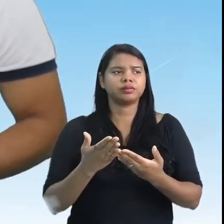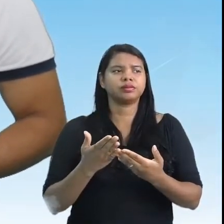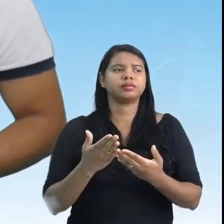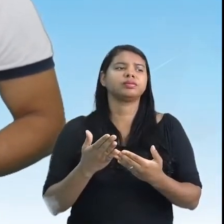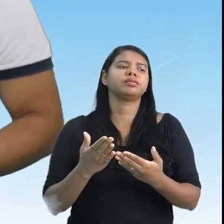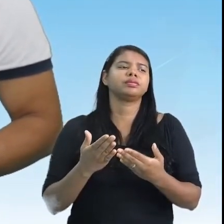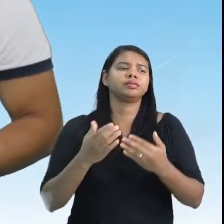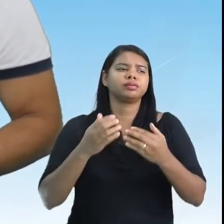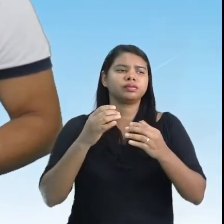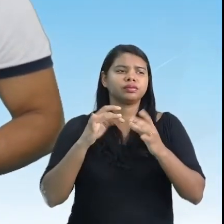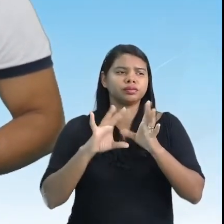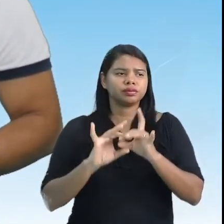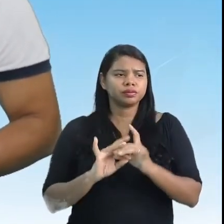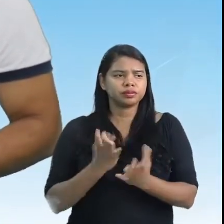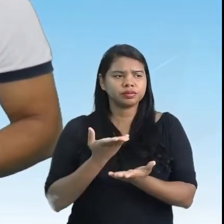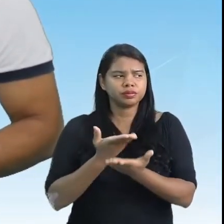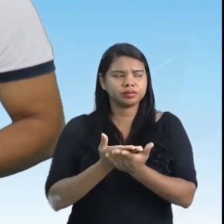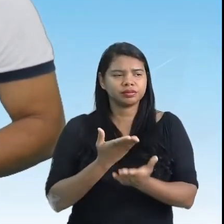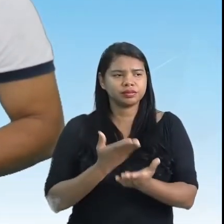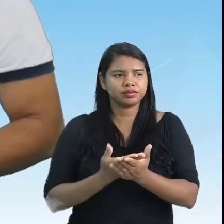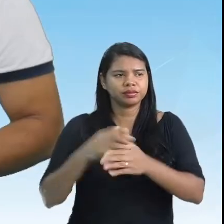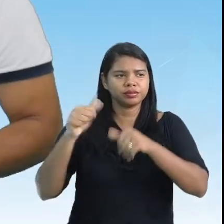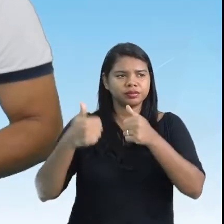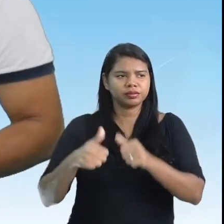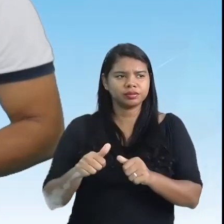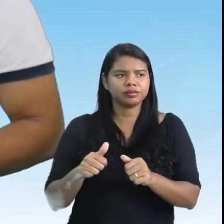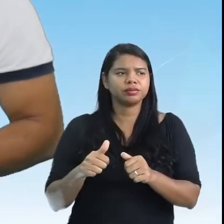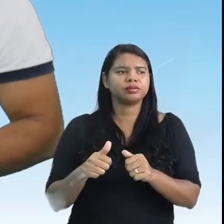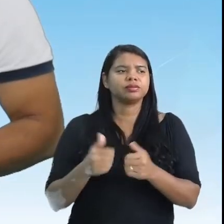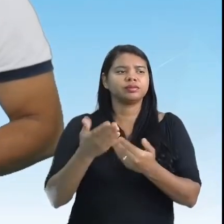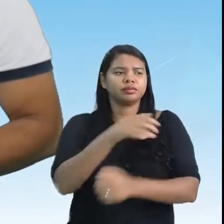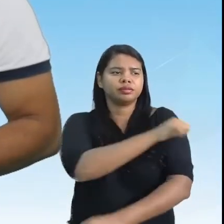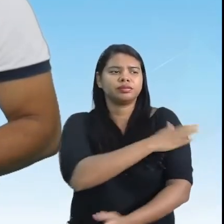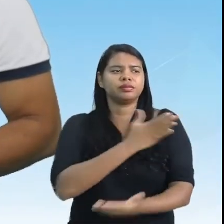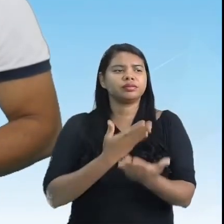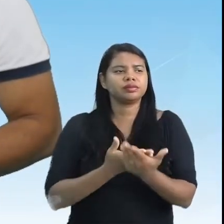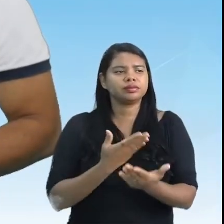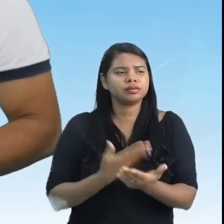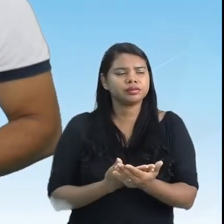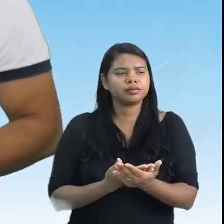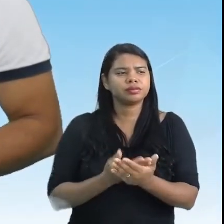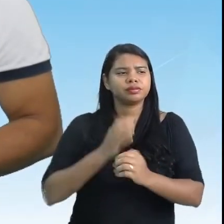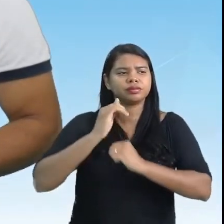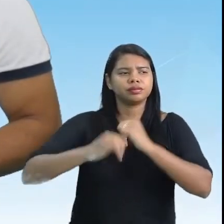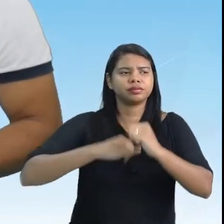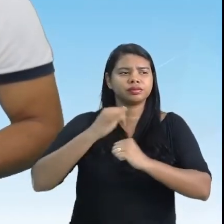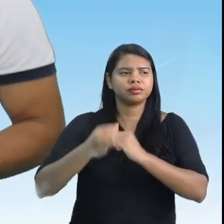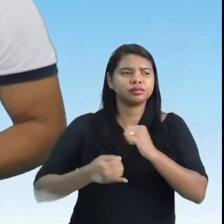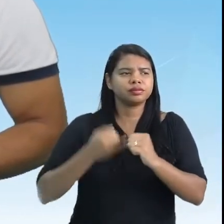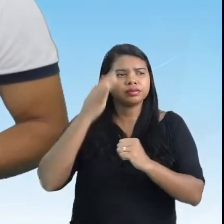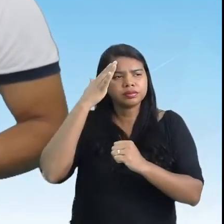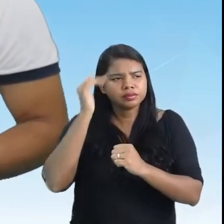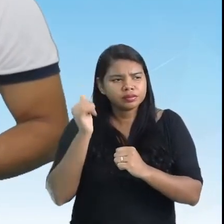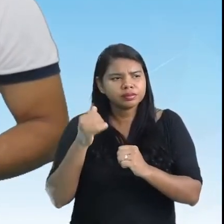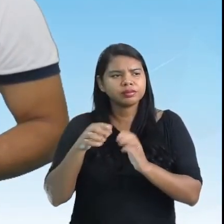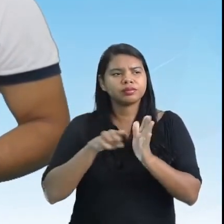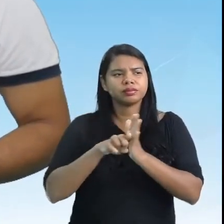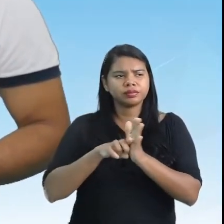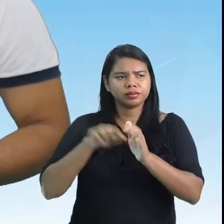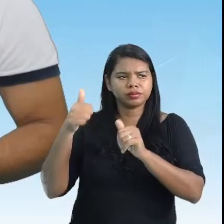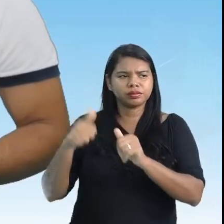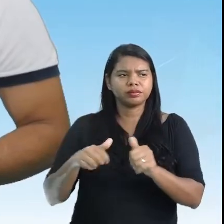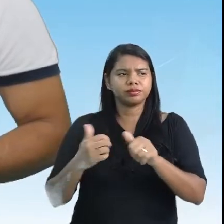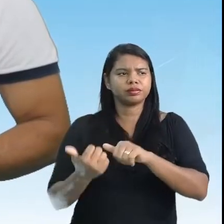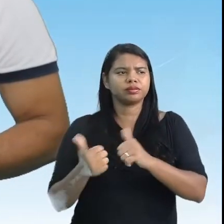tantos pontos para serem estudados, mas vocês, estudantes, vão pesquisar um pouco mais sobre essa tradição. Concorda, professor?